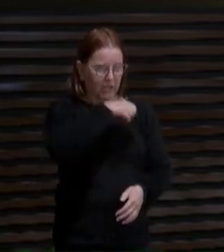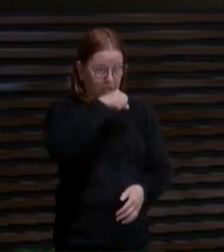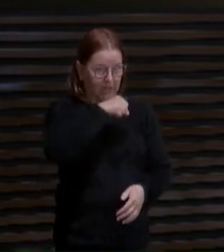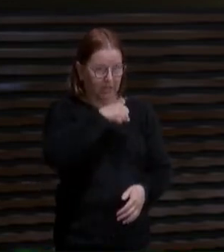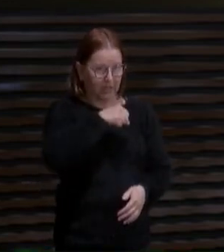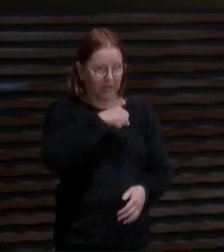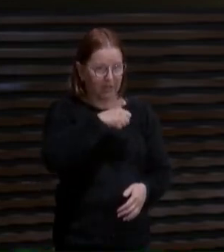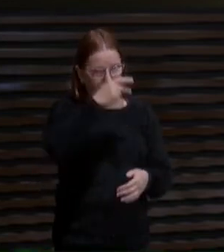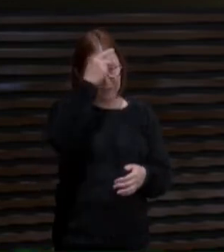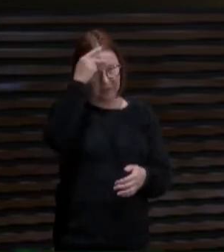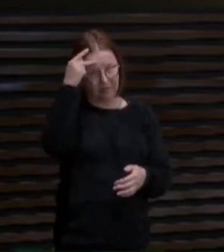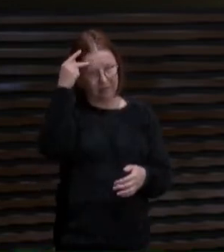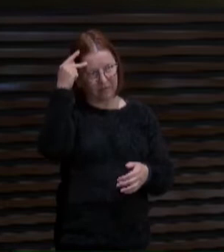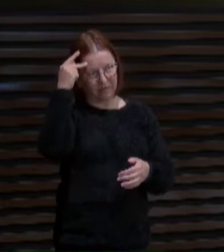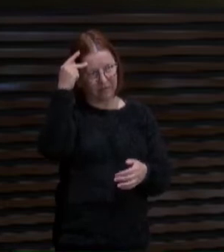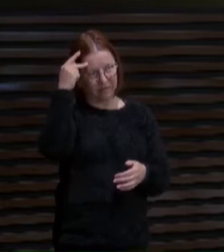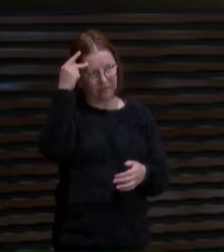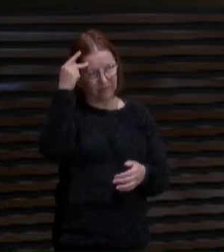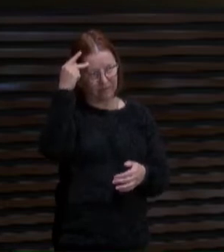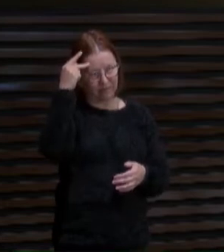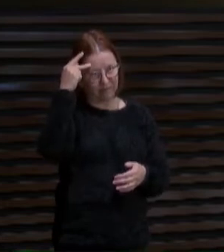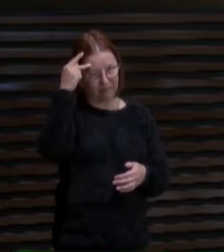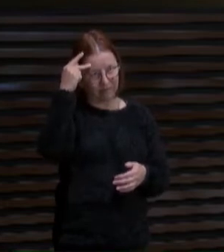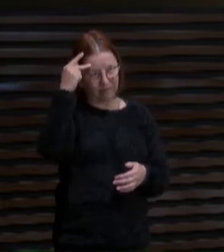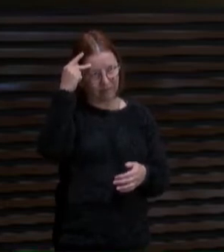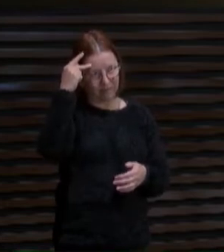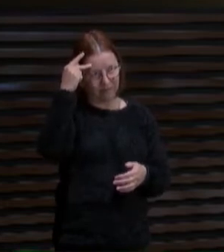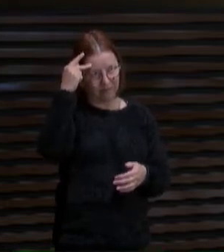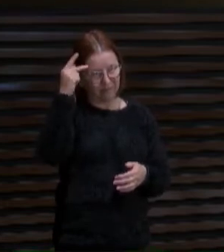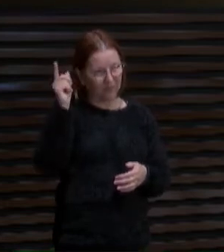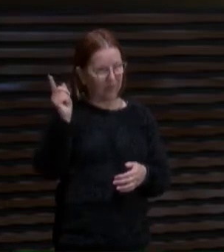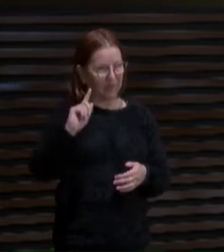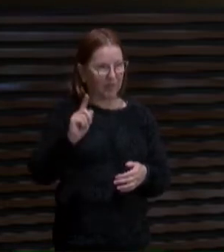não produz a justiça de Deus